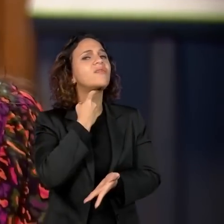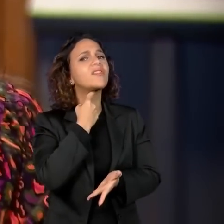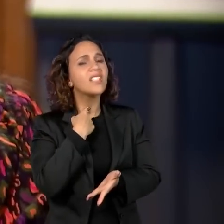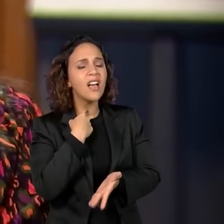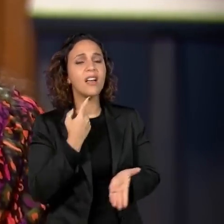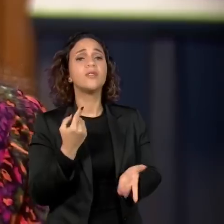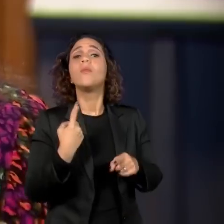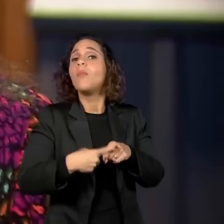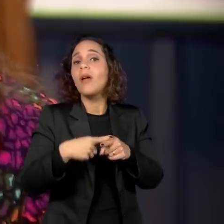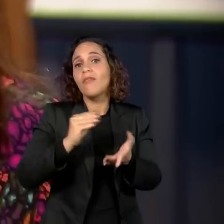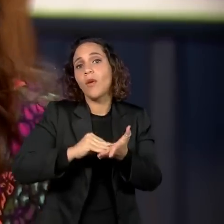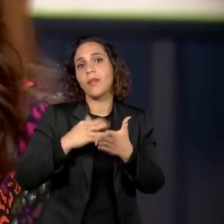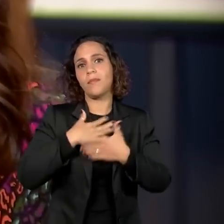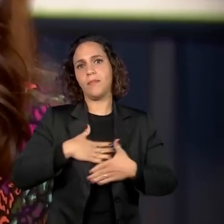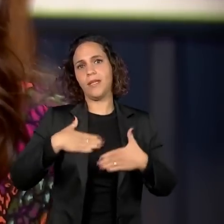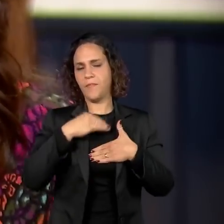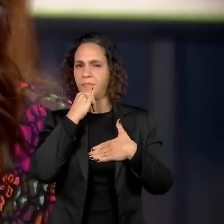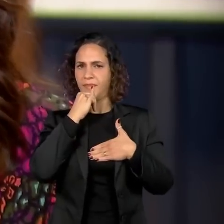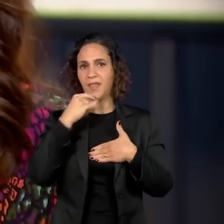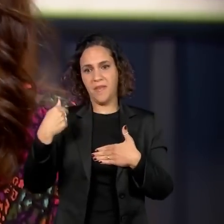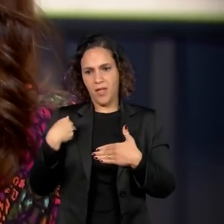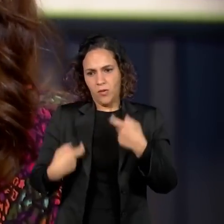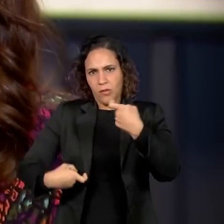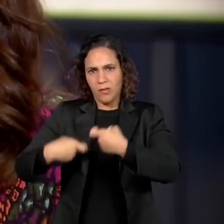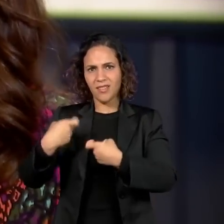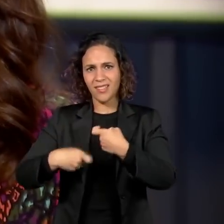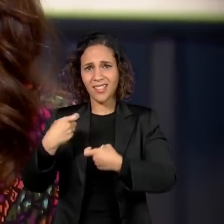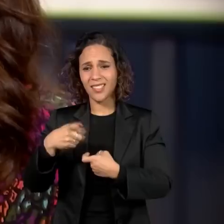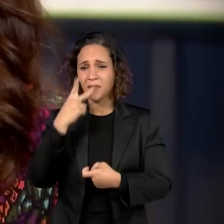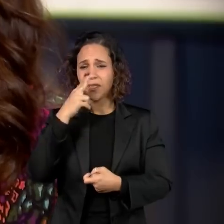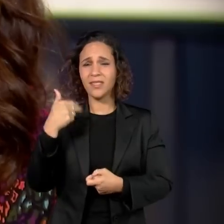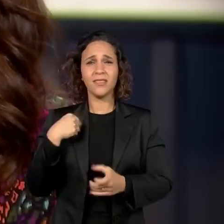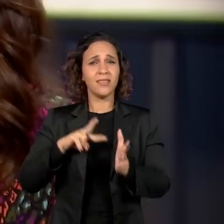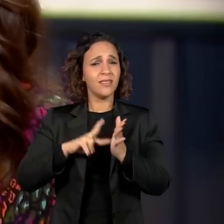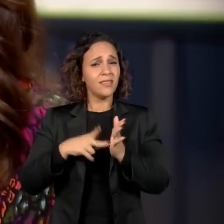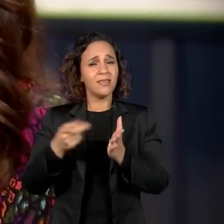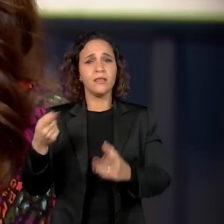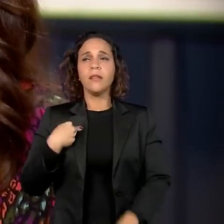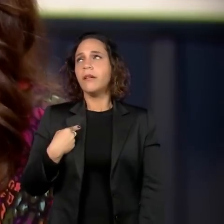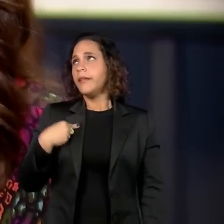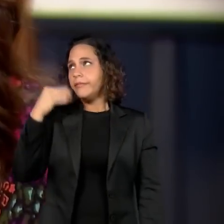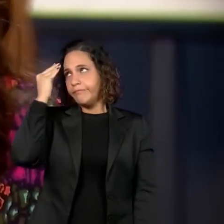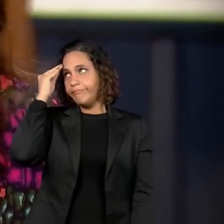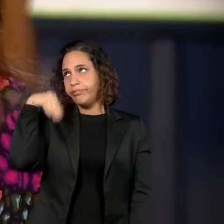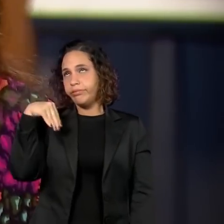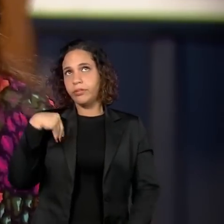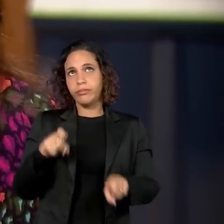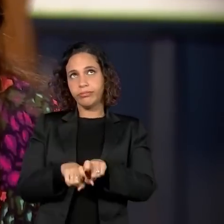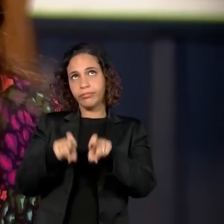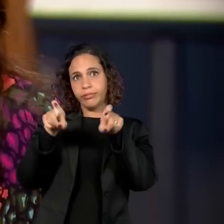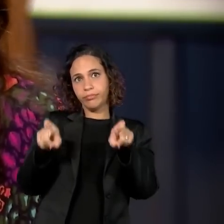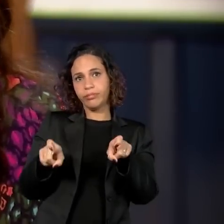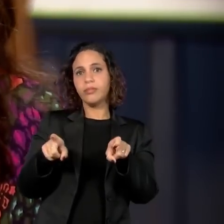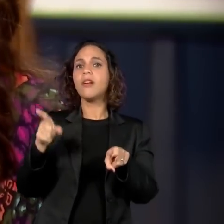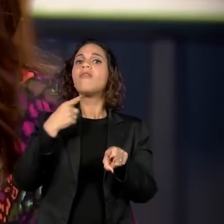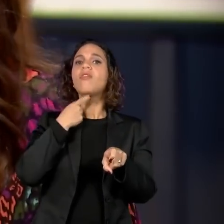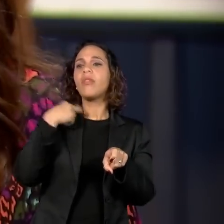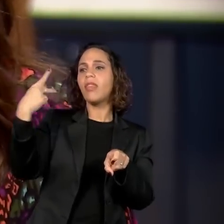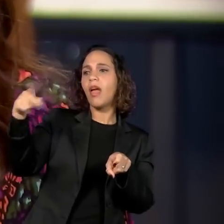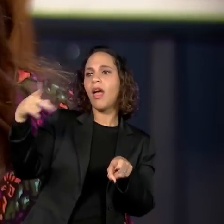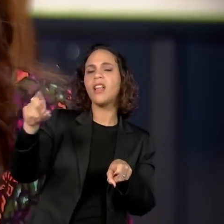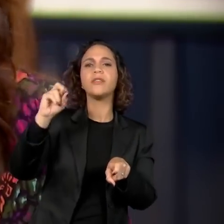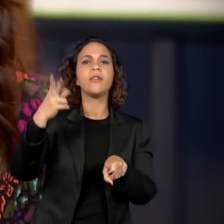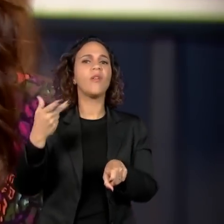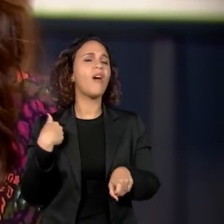dizer, se eu vou para uma relação sexual, e isso para mim é sinônimo de dor, de tédio, de alguma coisa que eu faço para agradar apenas o outro, eu não vou